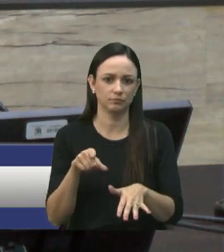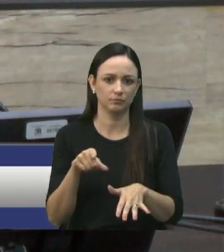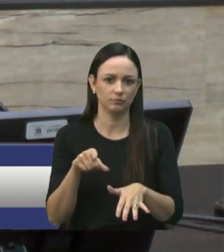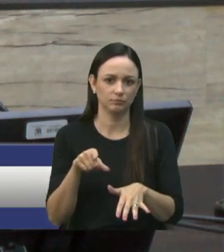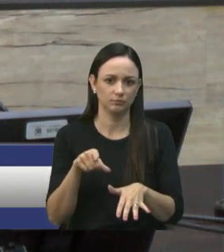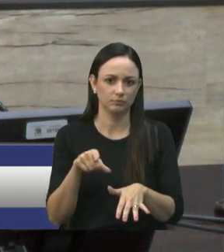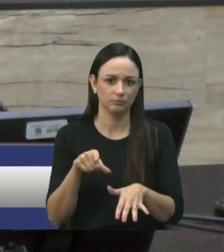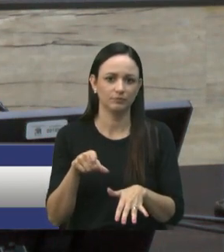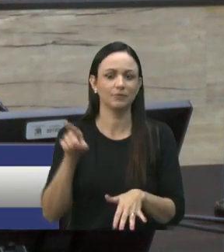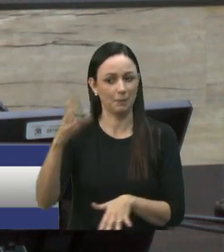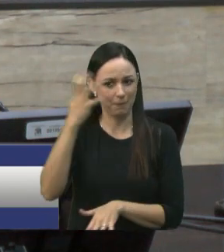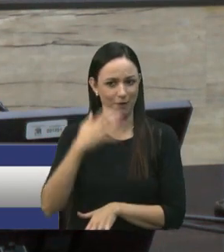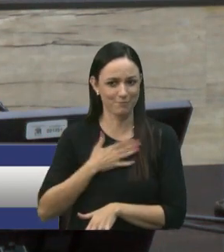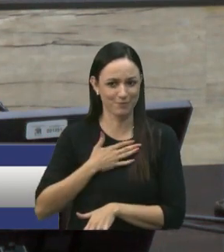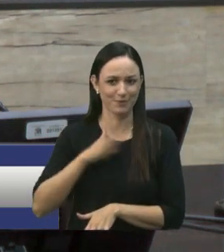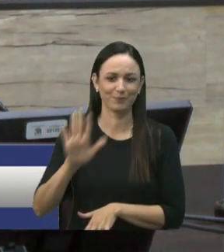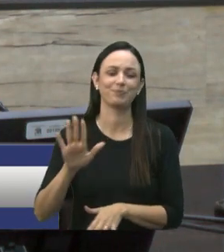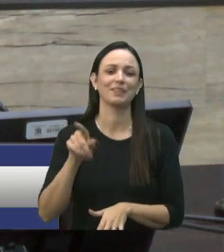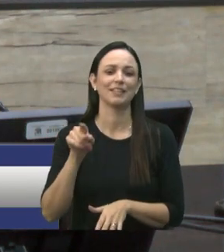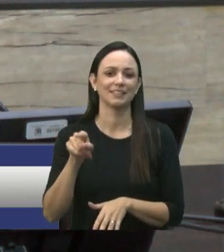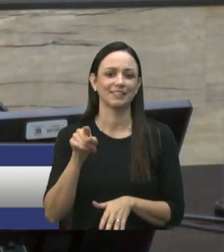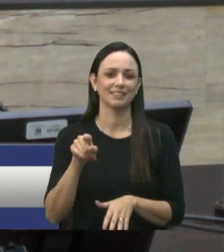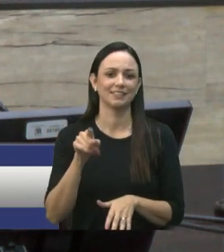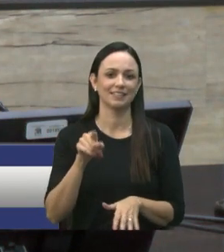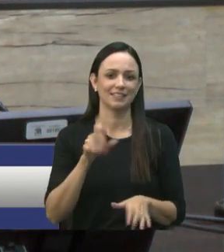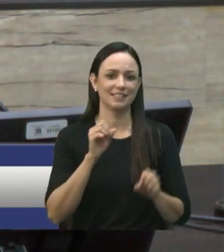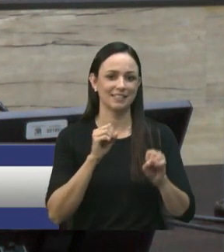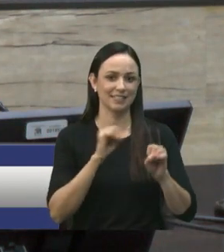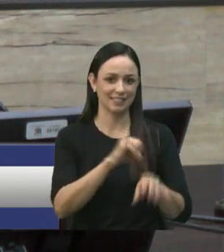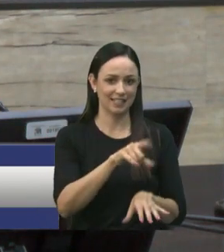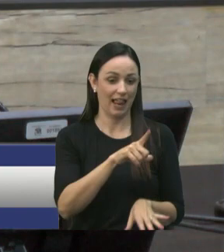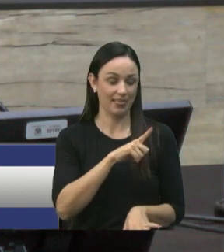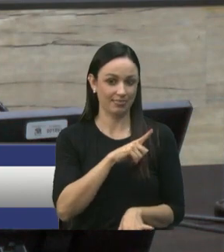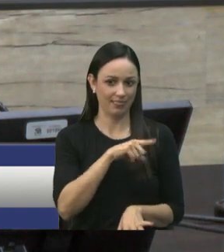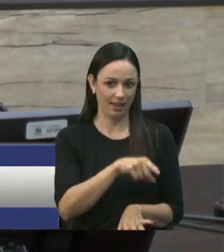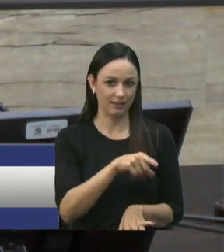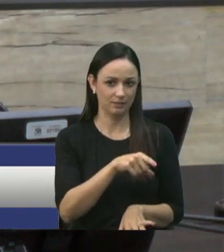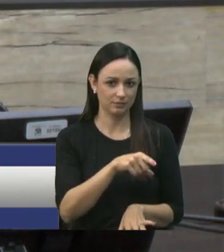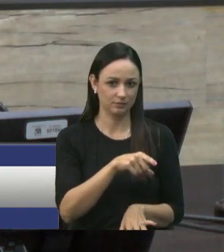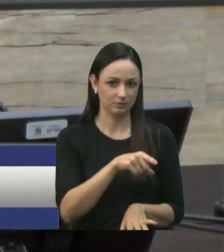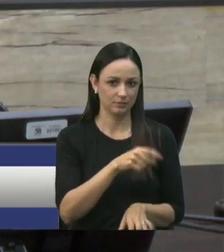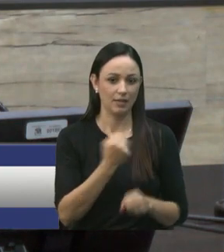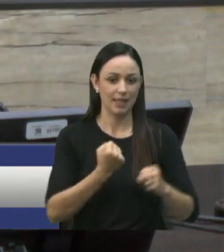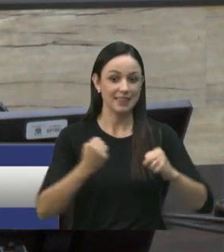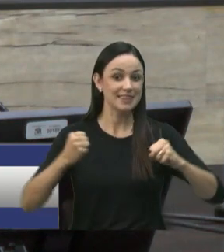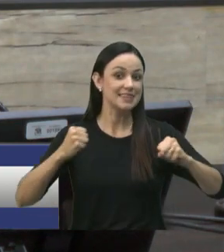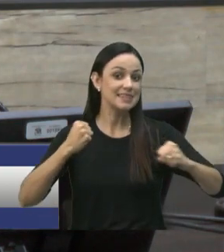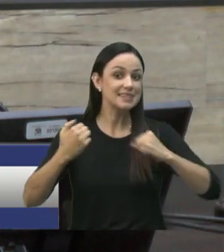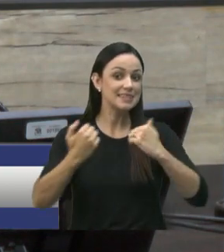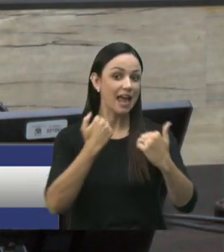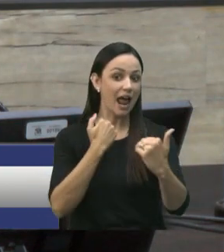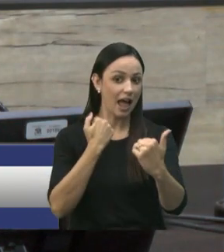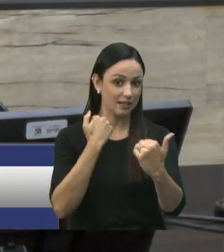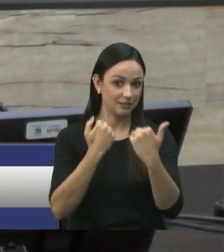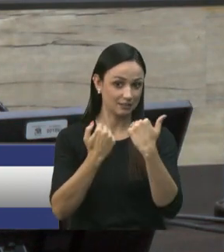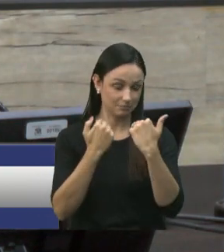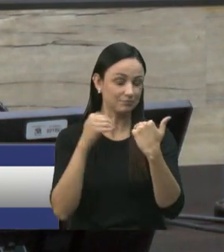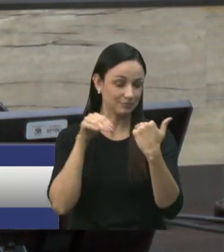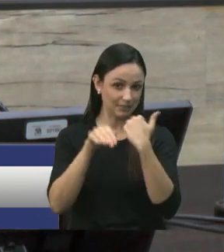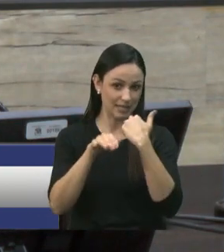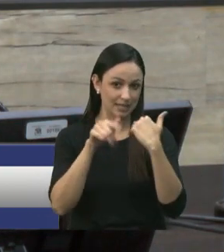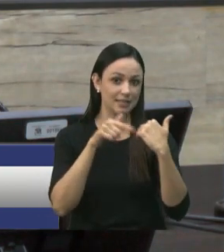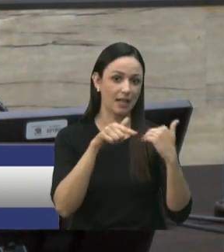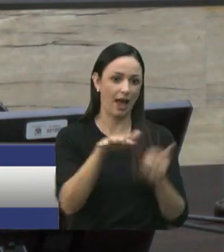vai ficar bravo comigo. Né? No caso aí, se ela é responsável pelo trânsito de Jaú, então ela é área